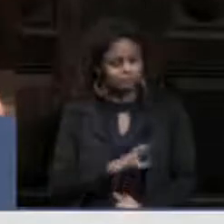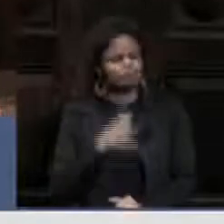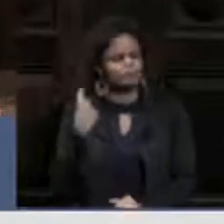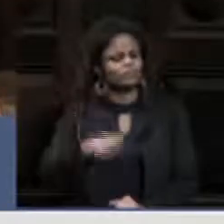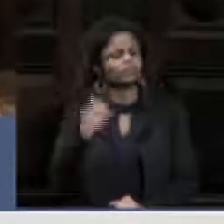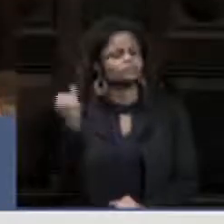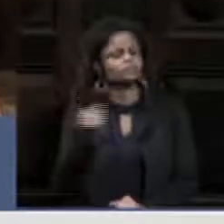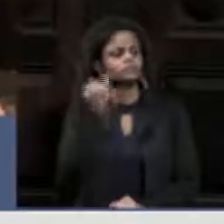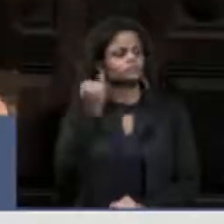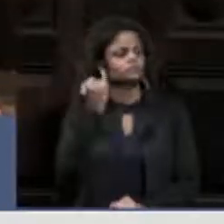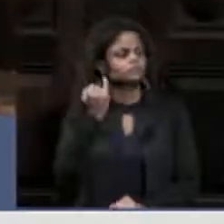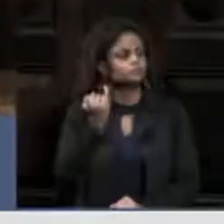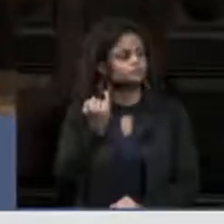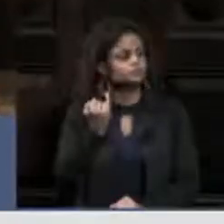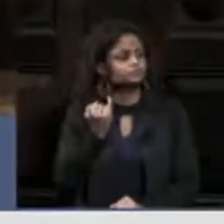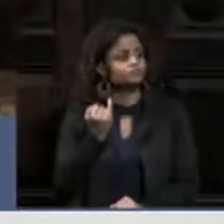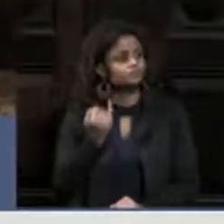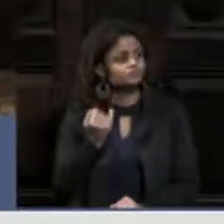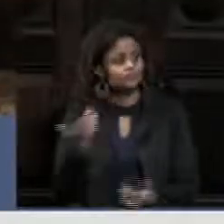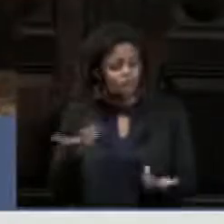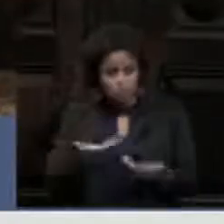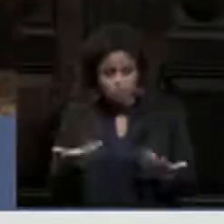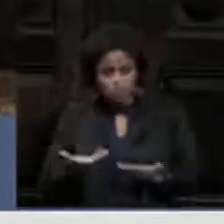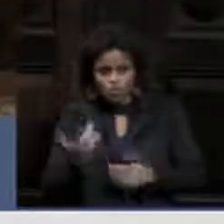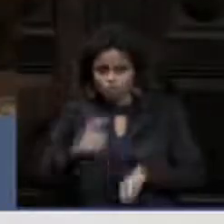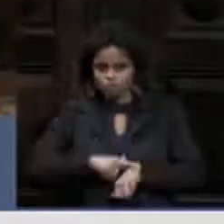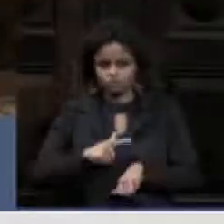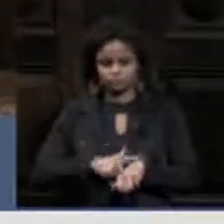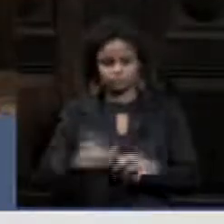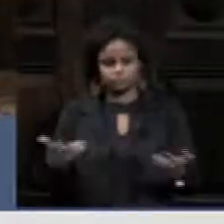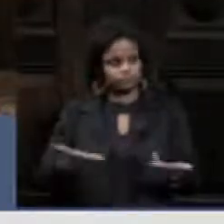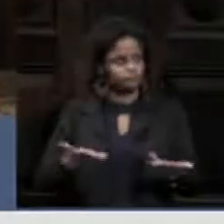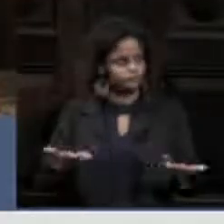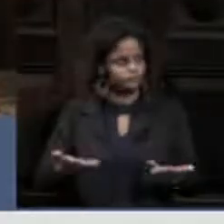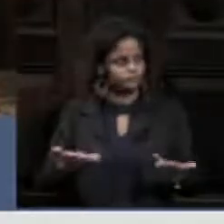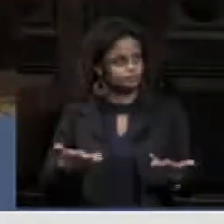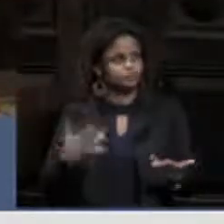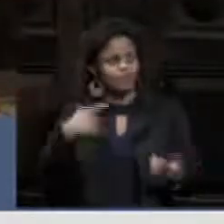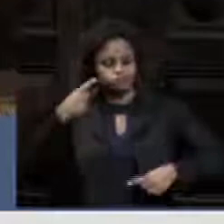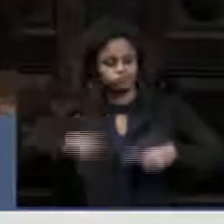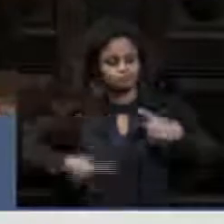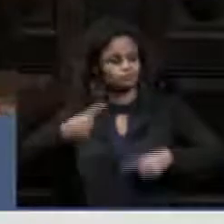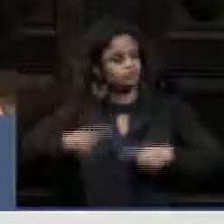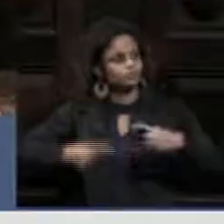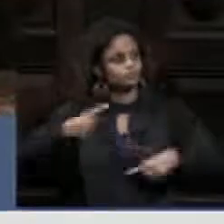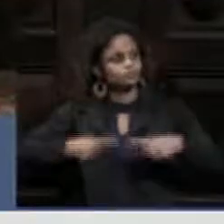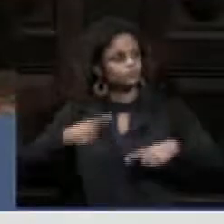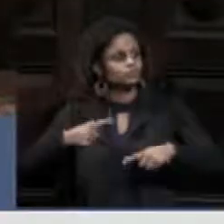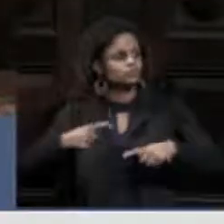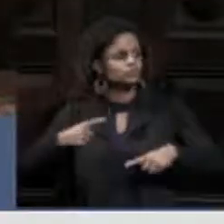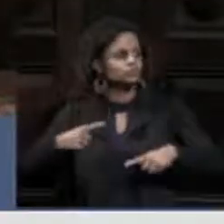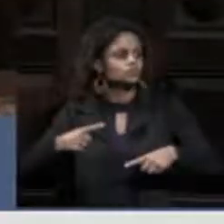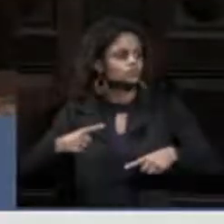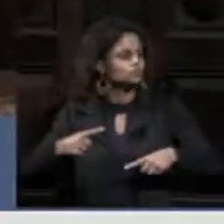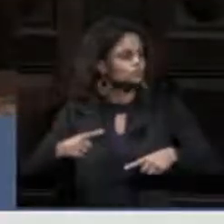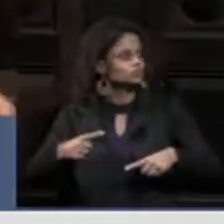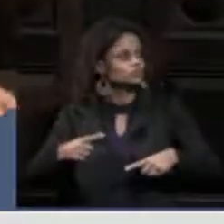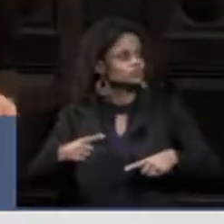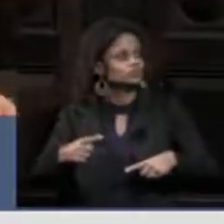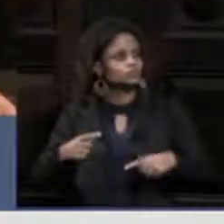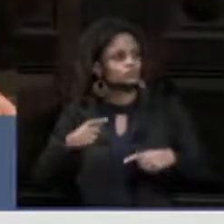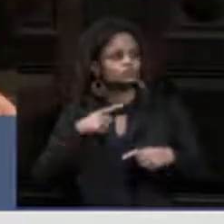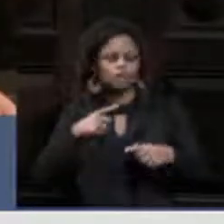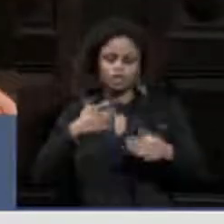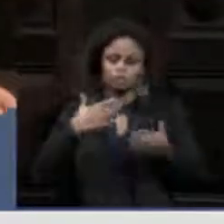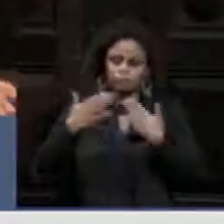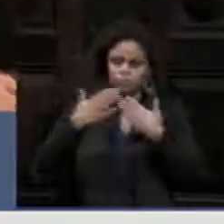necessário que nesses tempos que a política vai ser discutida mais a